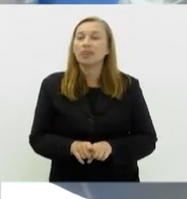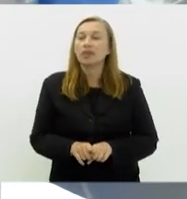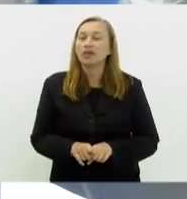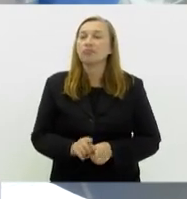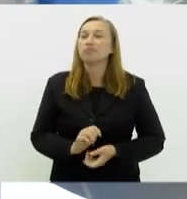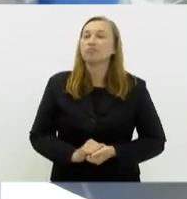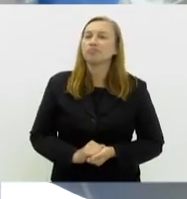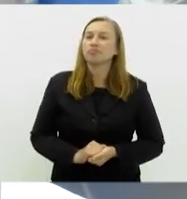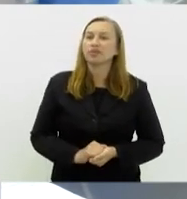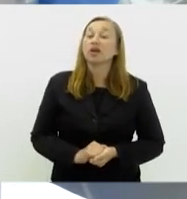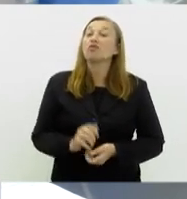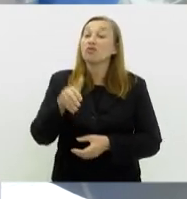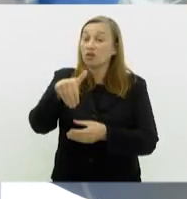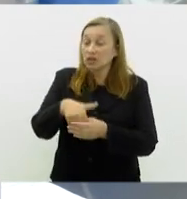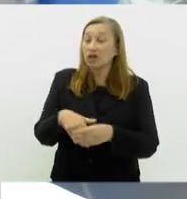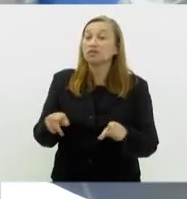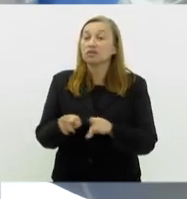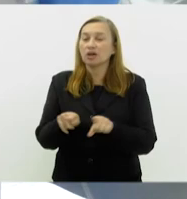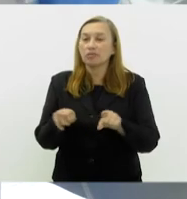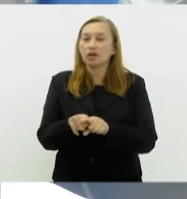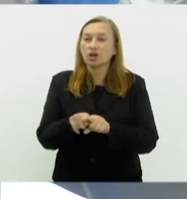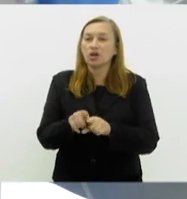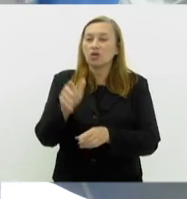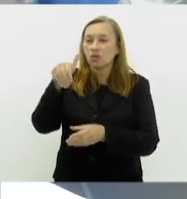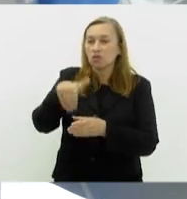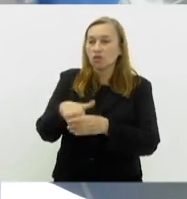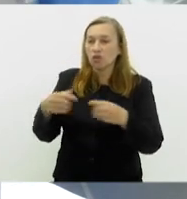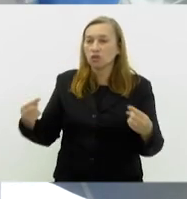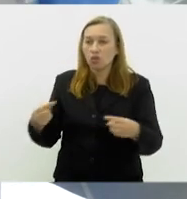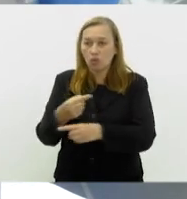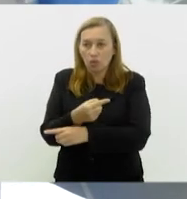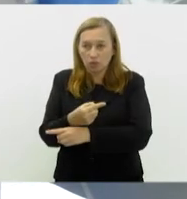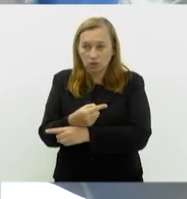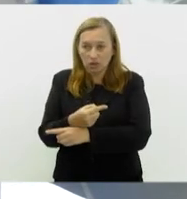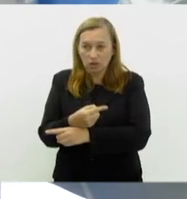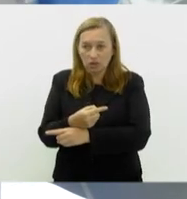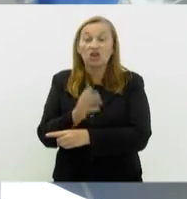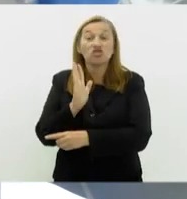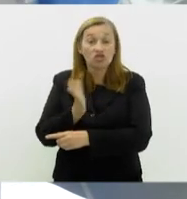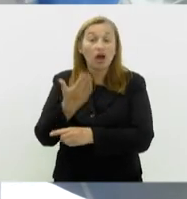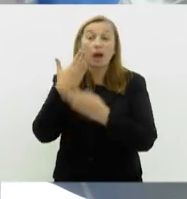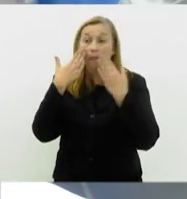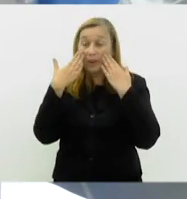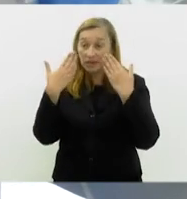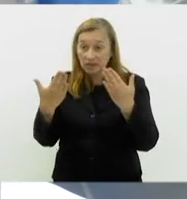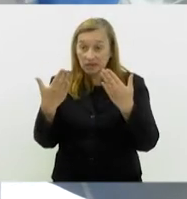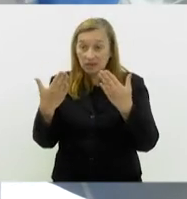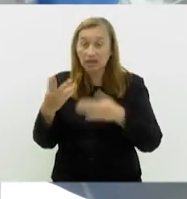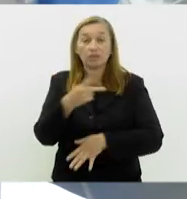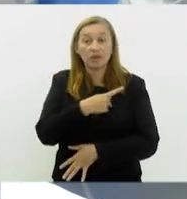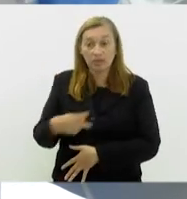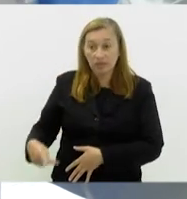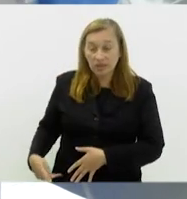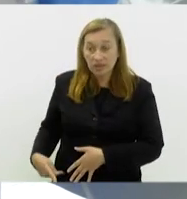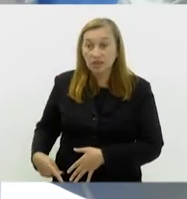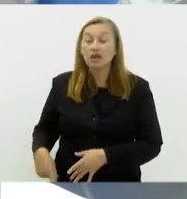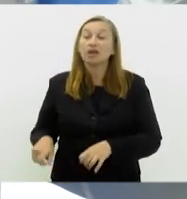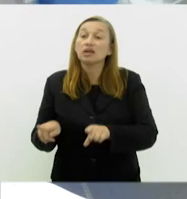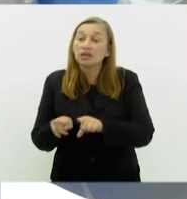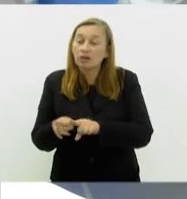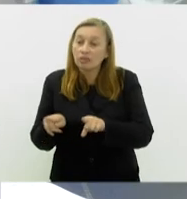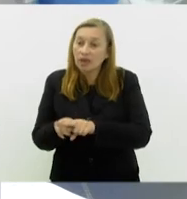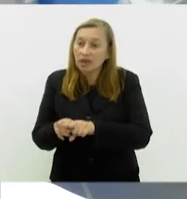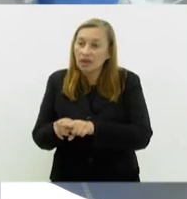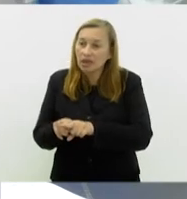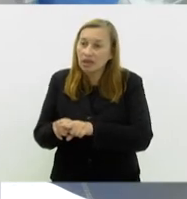será votado também o voto divergente já apresentado pela presidência e